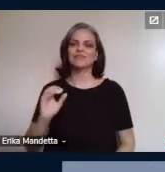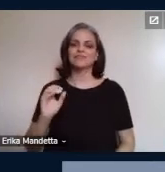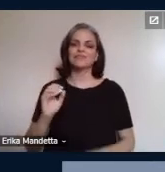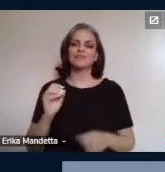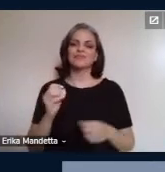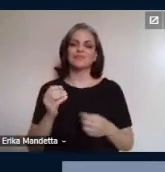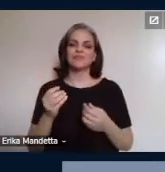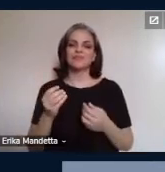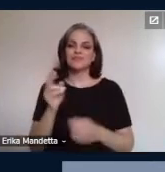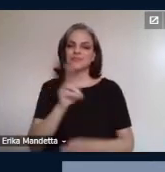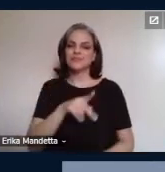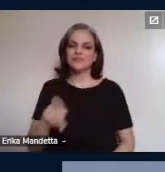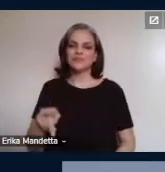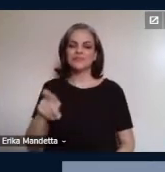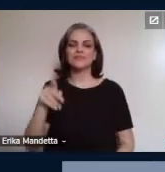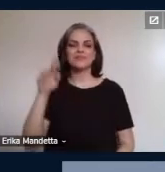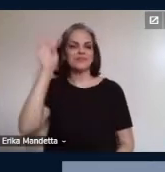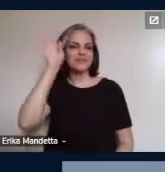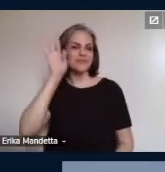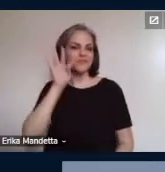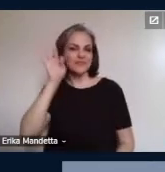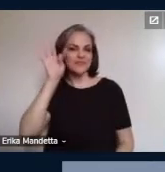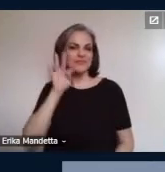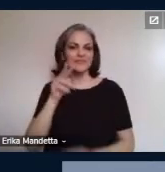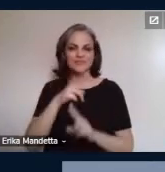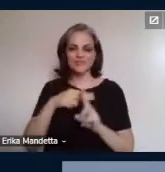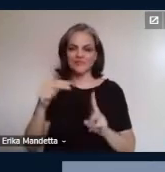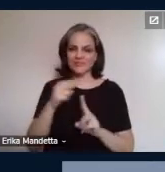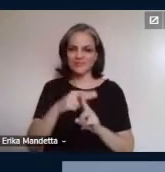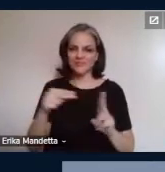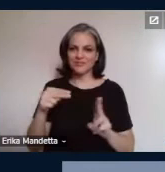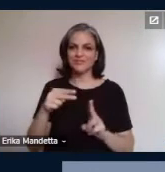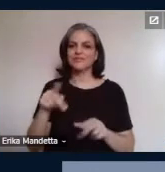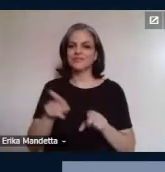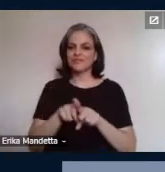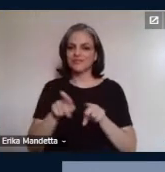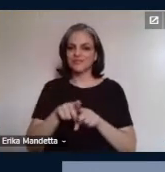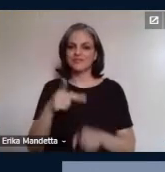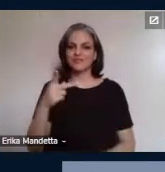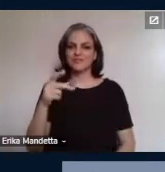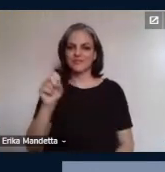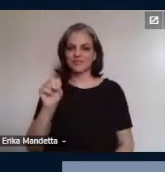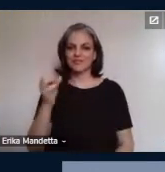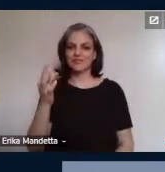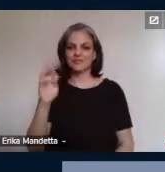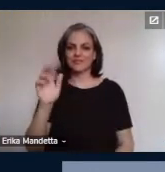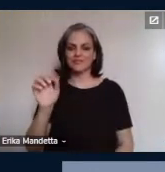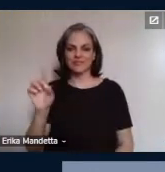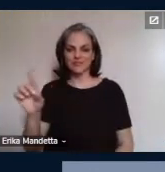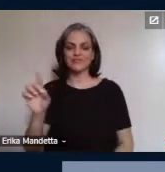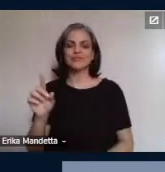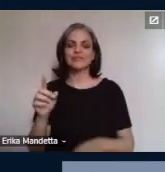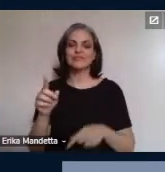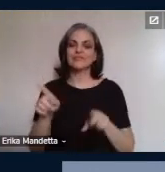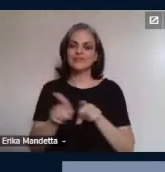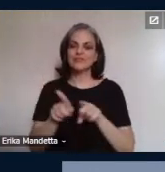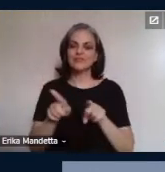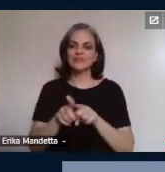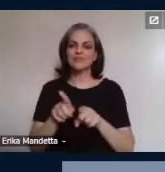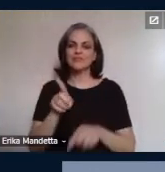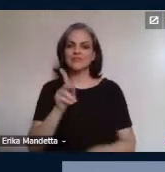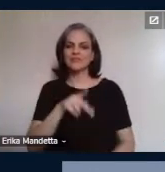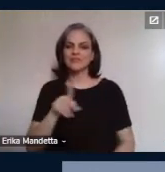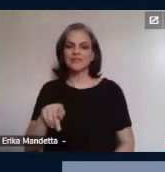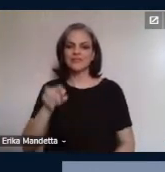A professora Patrícia Tucci, da UNB, do Pós-Graduação também como membro externo. E queria também citar a professora Helena